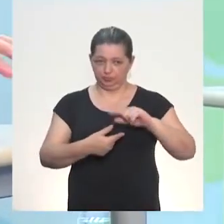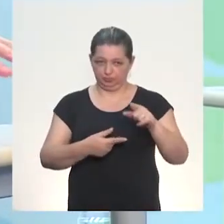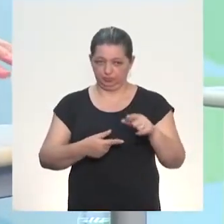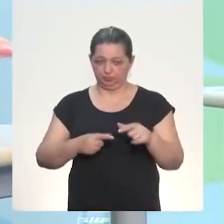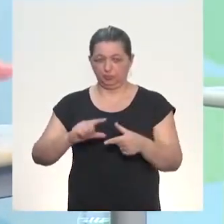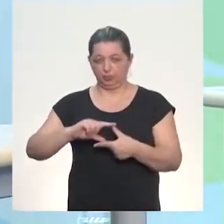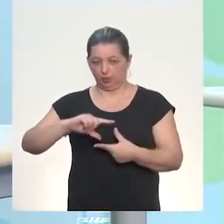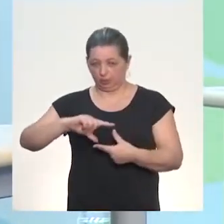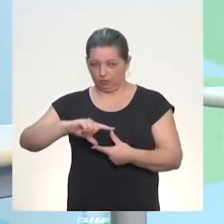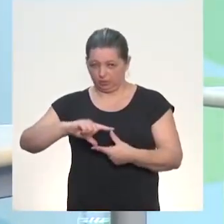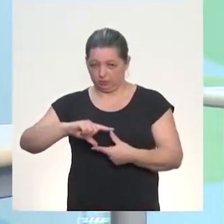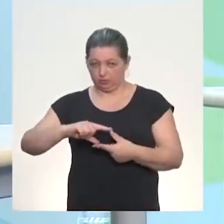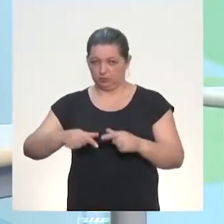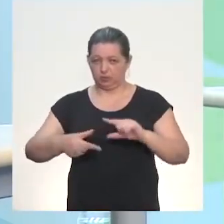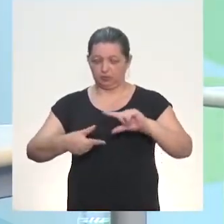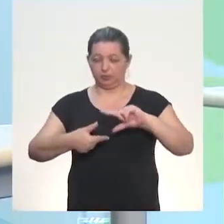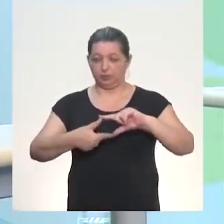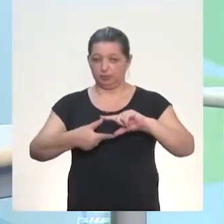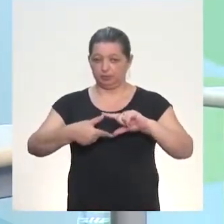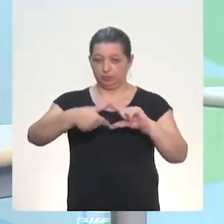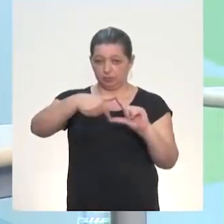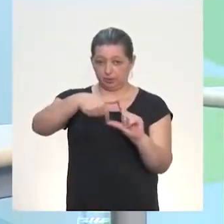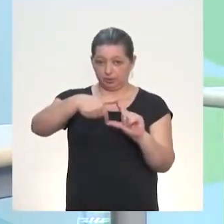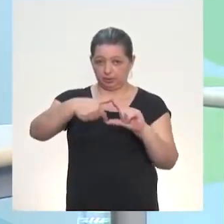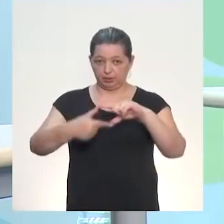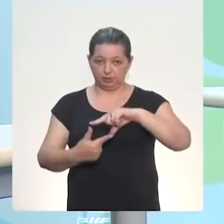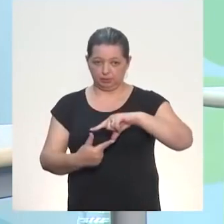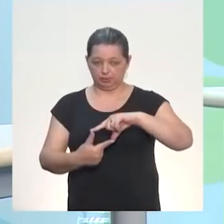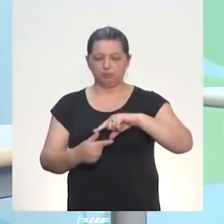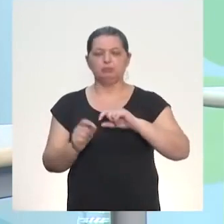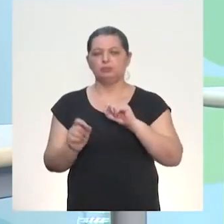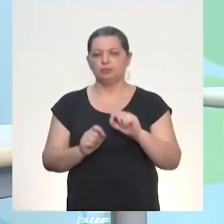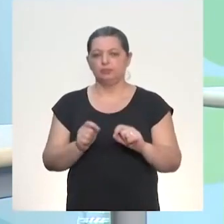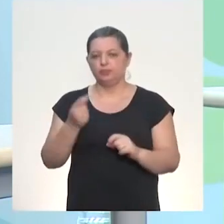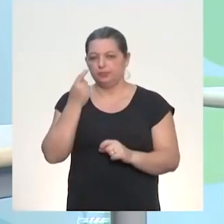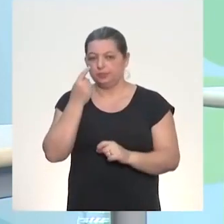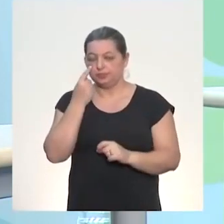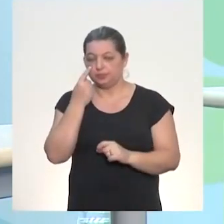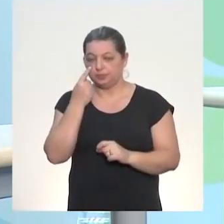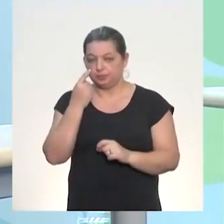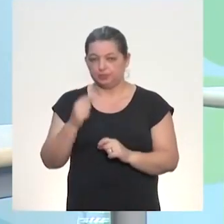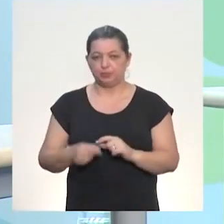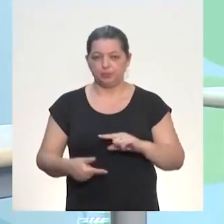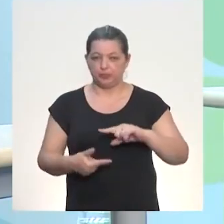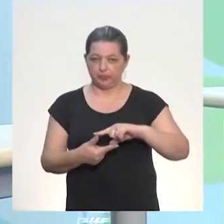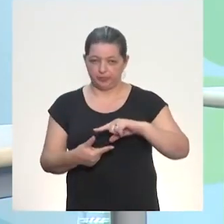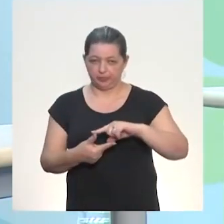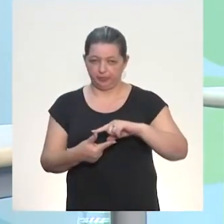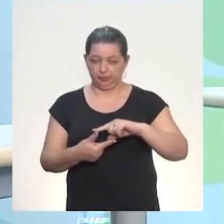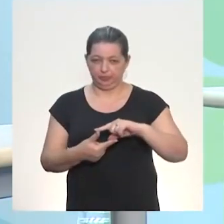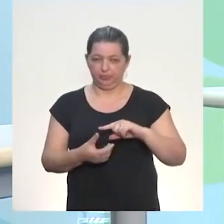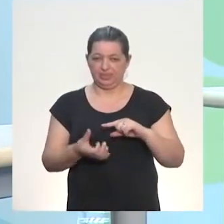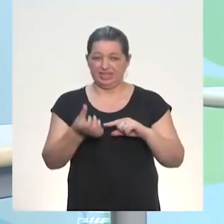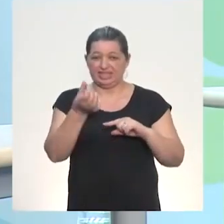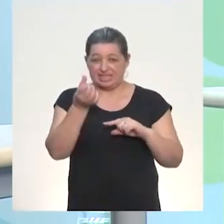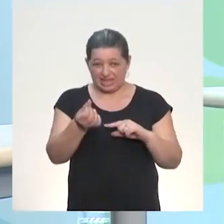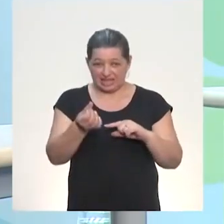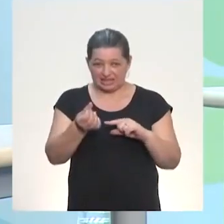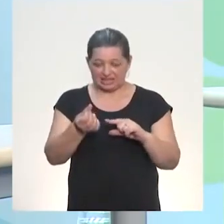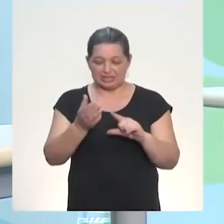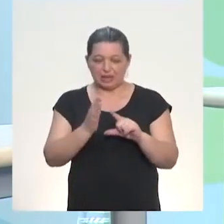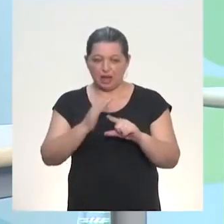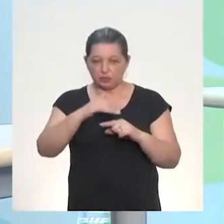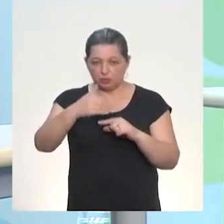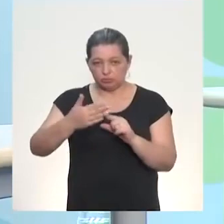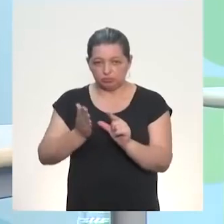e deitado, né? Só para você ver a diferença. Mas o que você tem que saber do bloco retangular? O bloco retangular, ele é composto por 6 faces, e todas